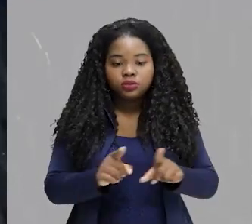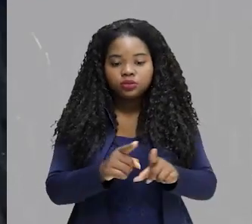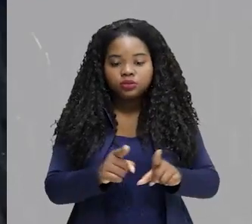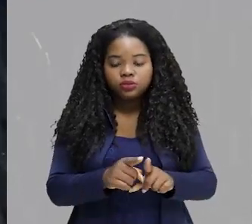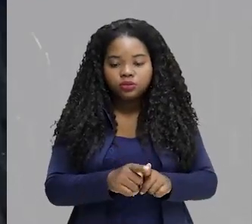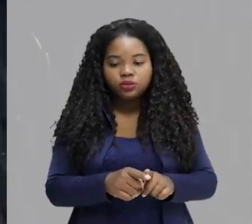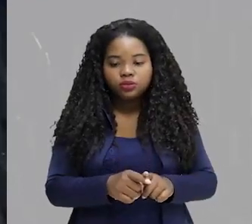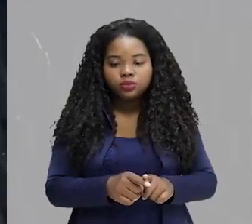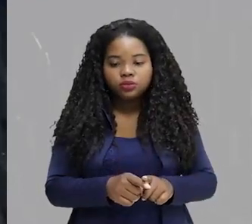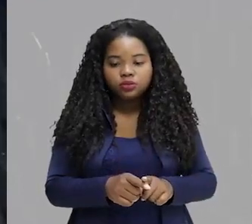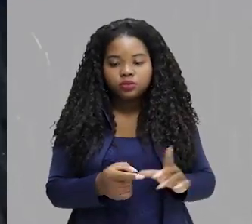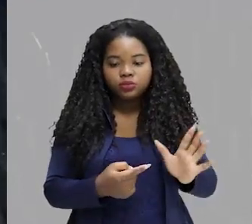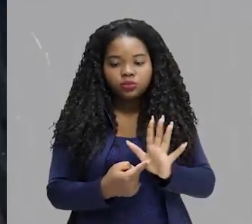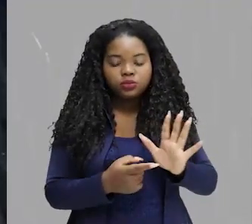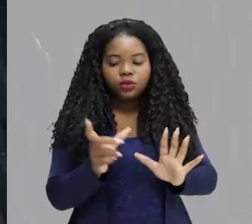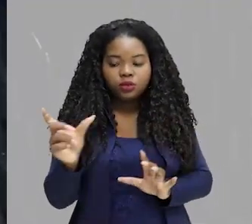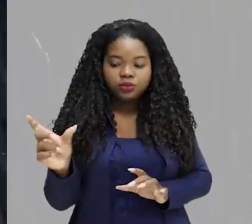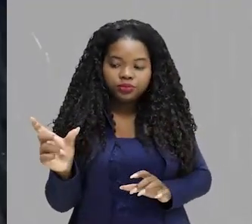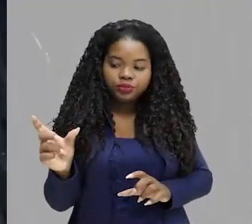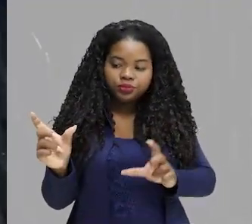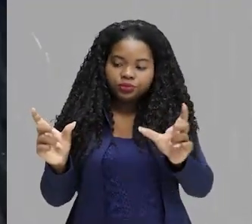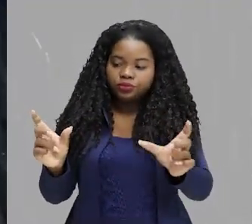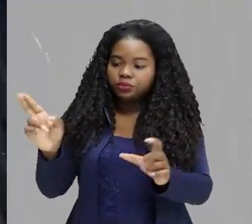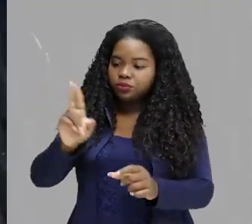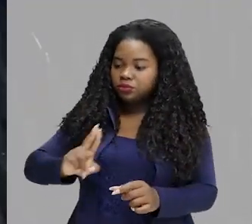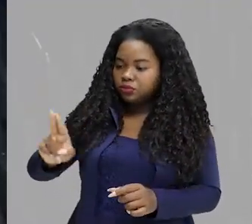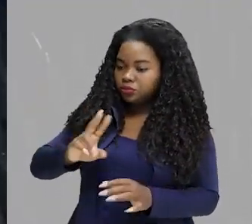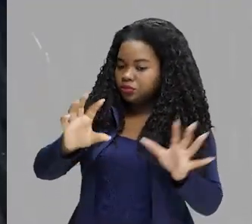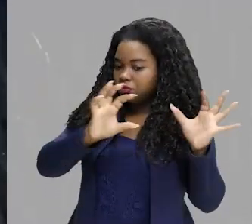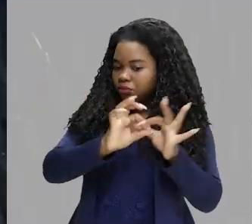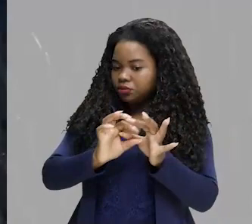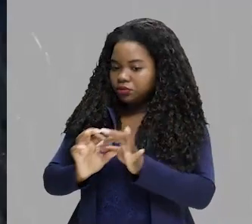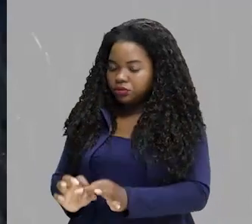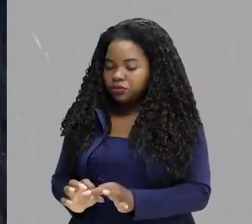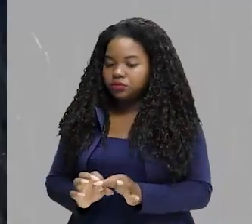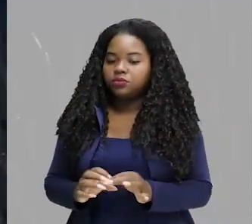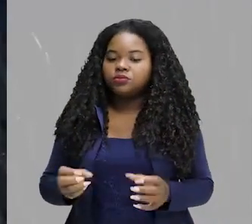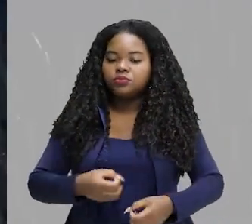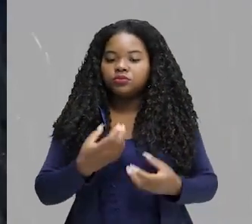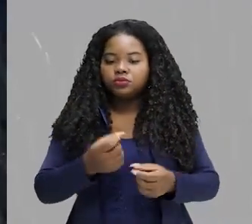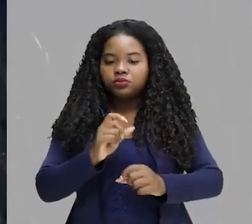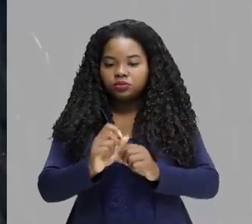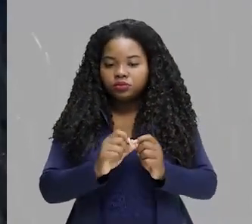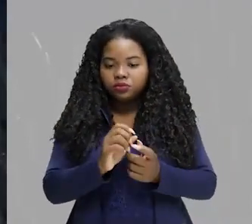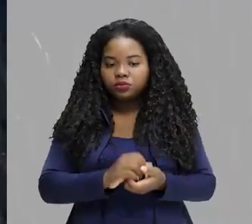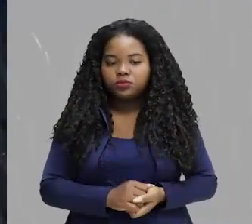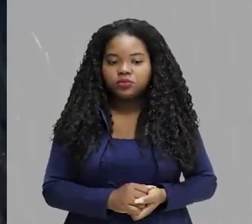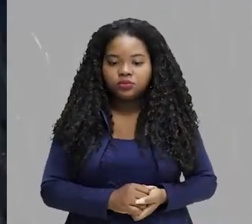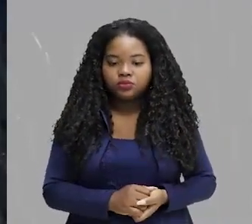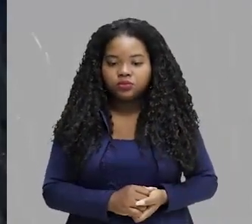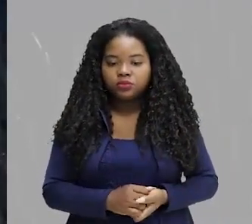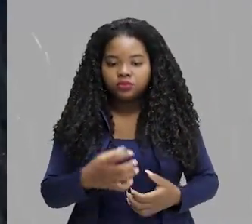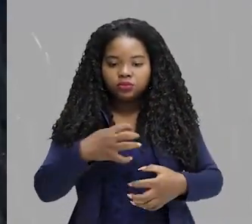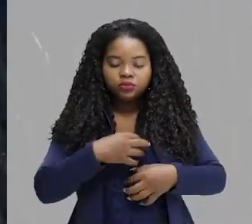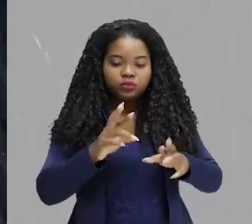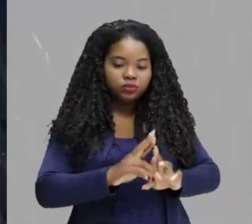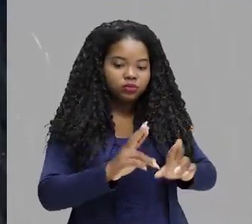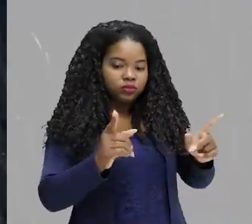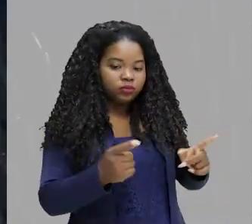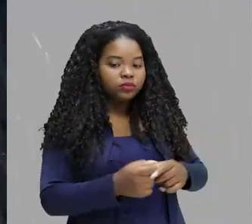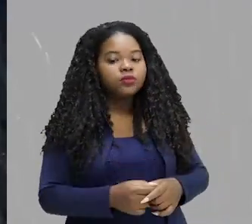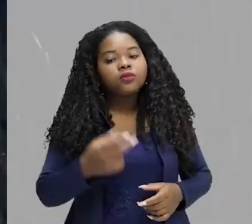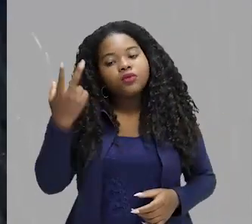expressa as palavras, quando elas são utilizadas nesse contexto, elas vão expressar um sentido diferente daquele sentido